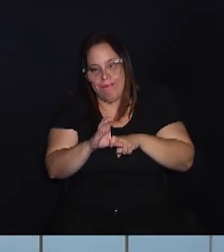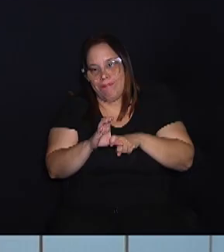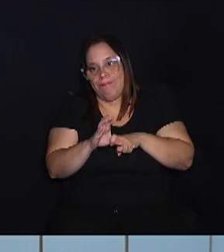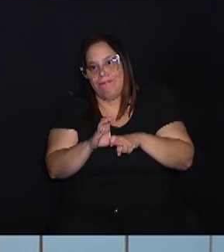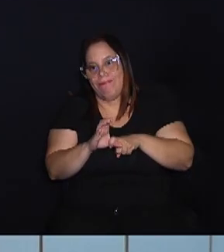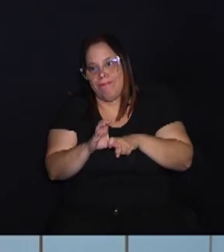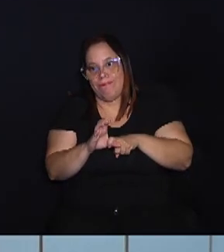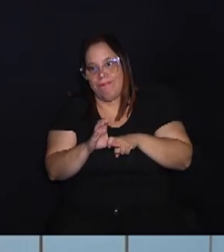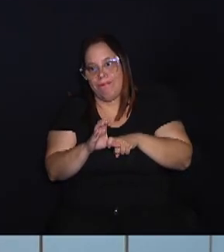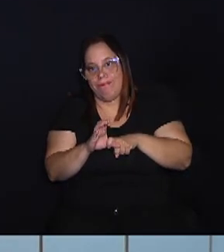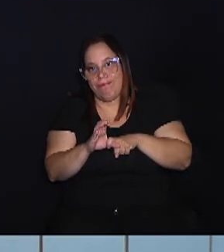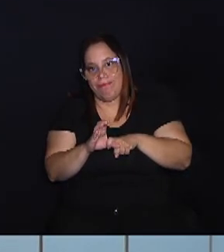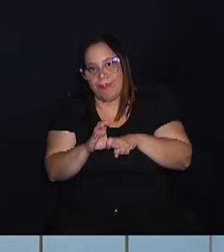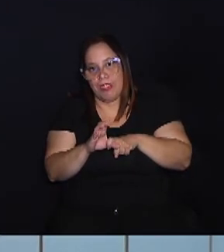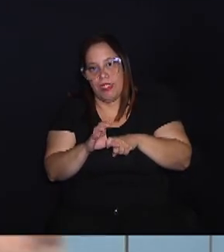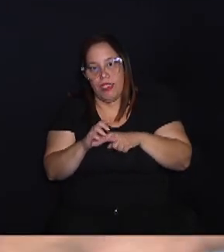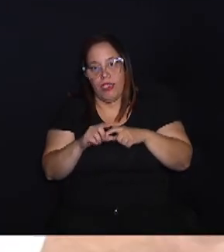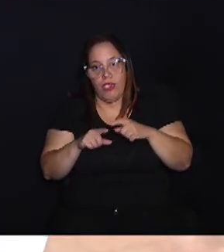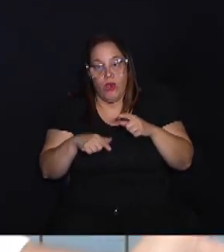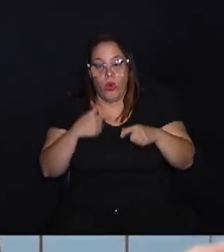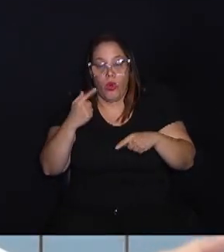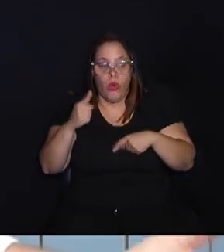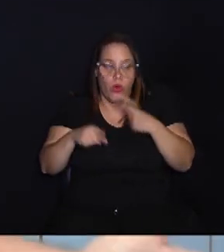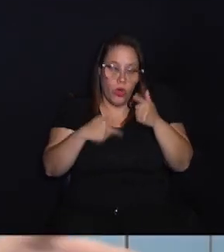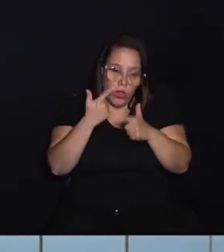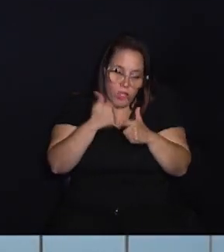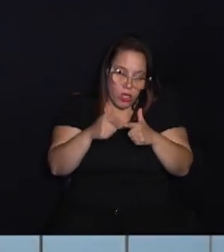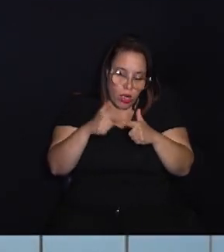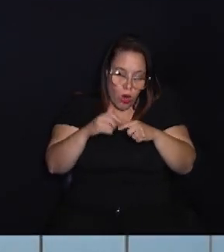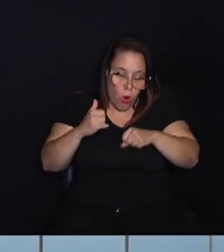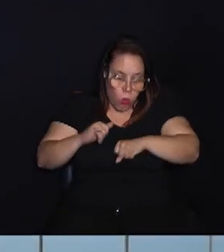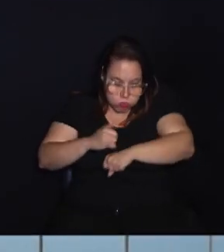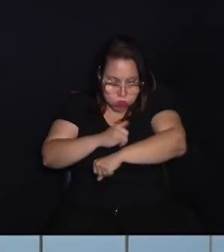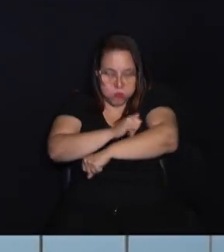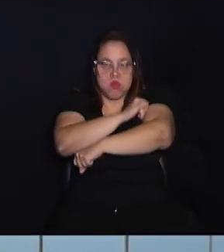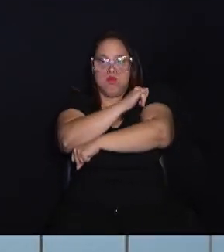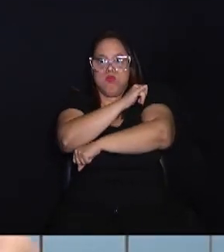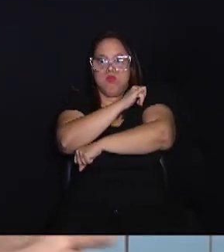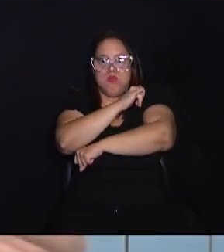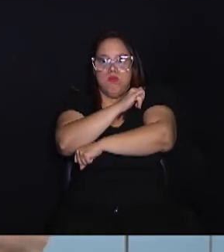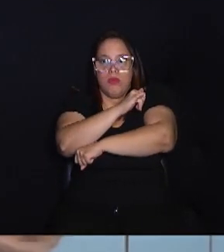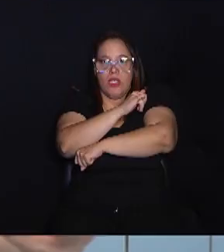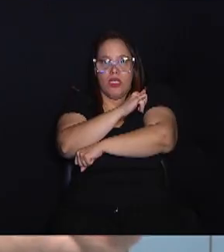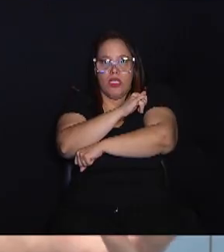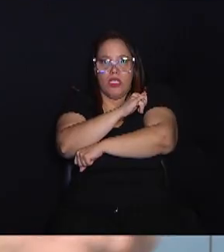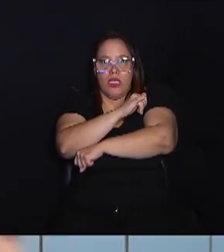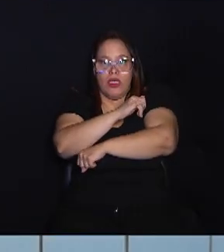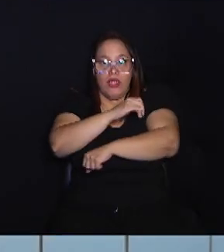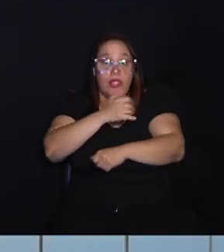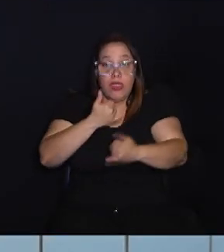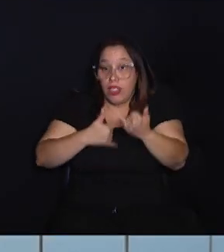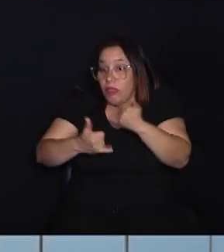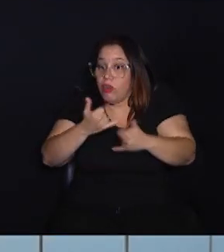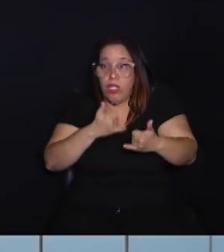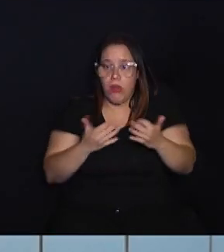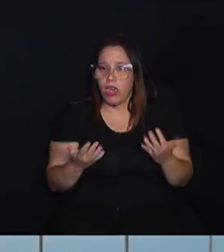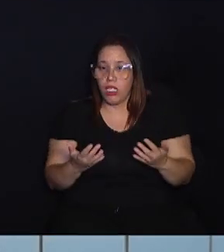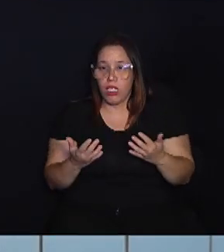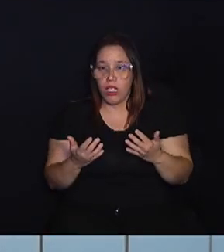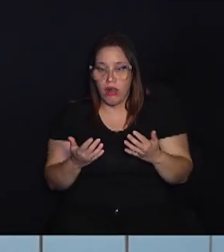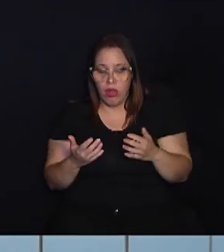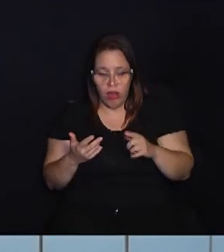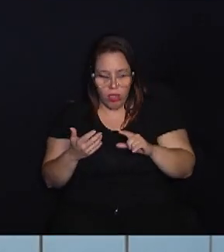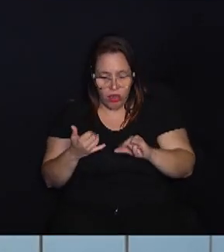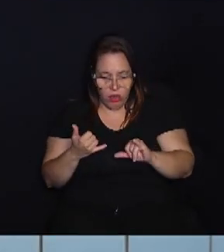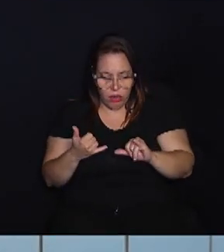mesmo, gerando outras consequências, por exemplo, a obesidade, né? A criançada hoje não tem mais brincadeira lúdica, ao